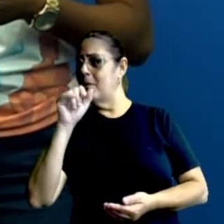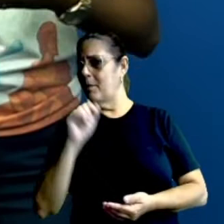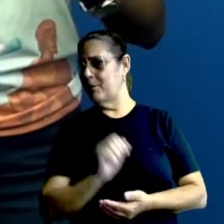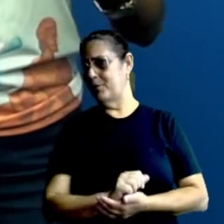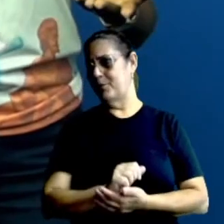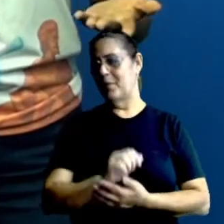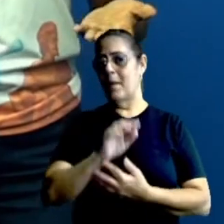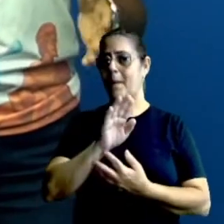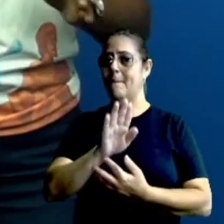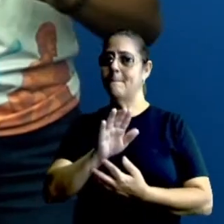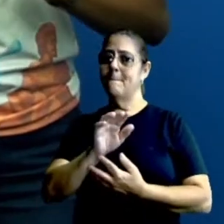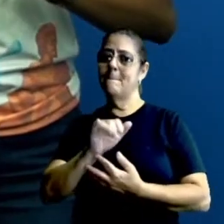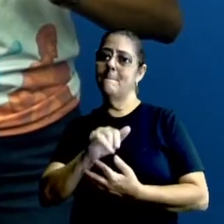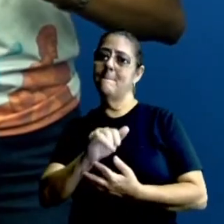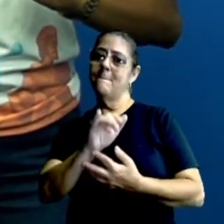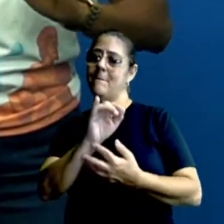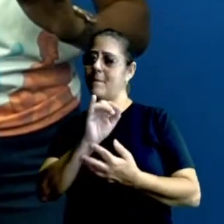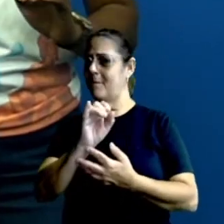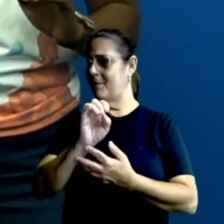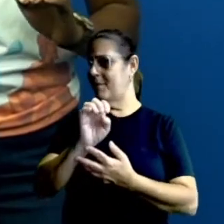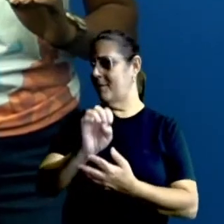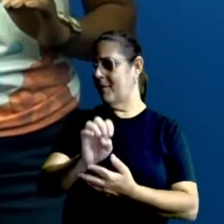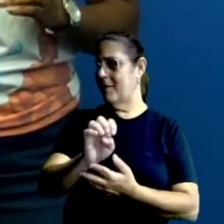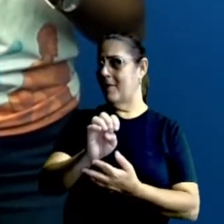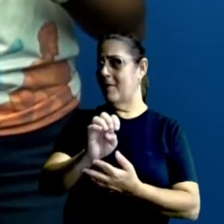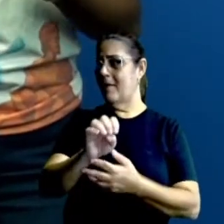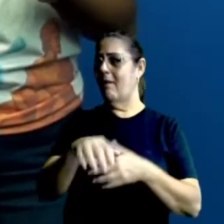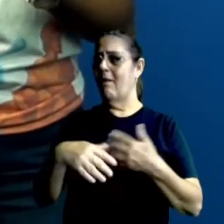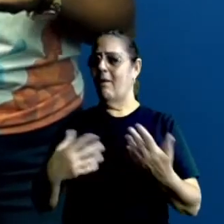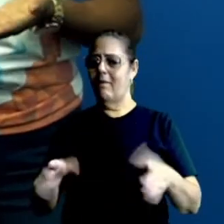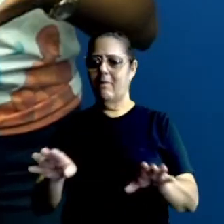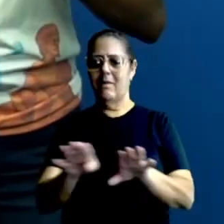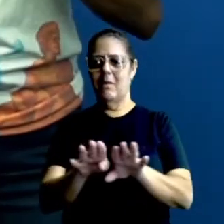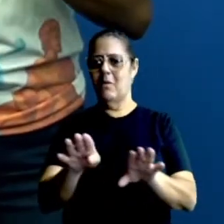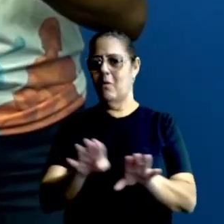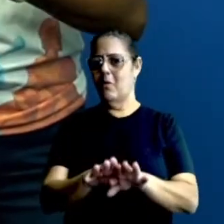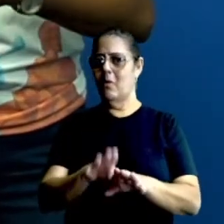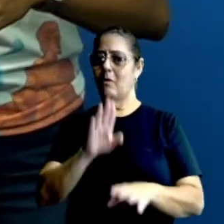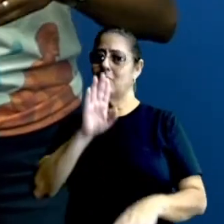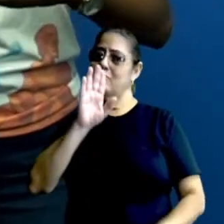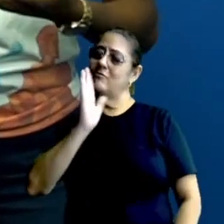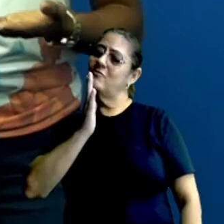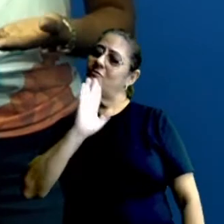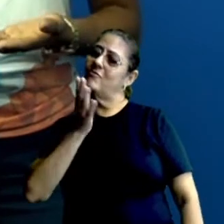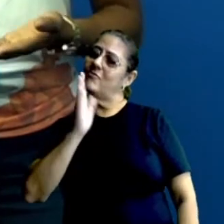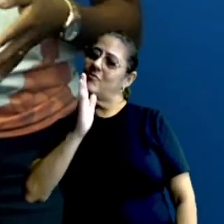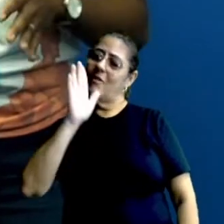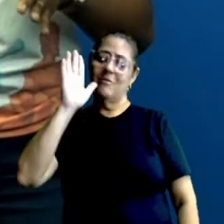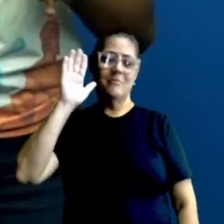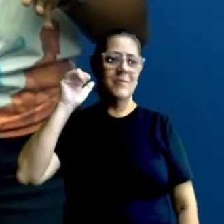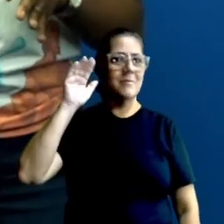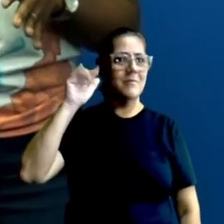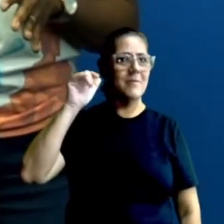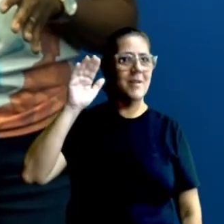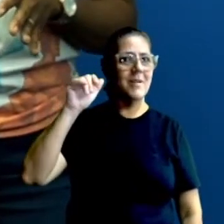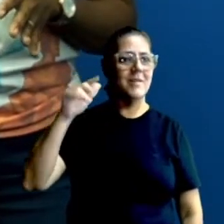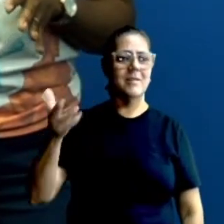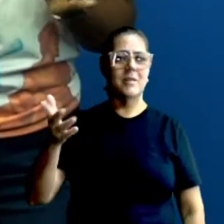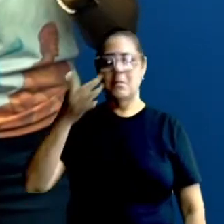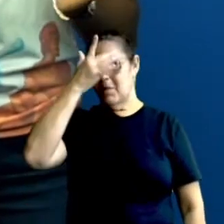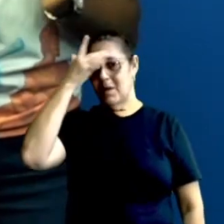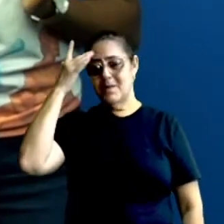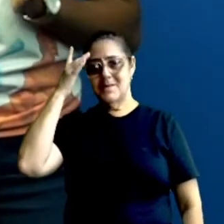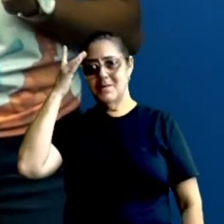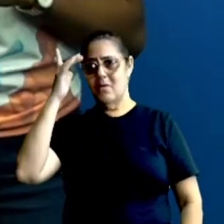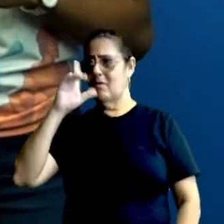good bye bye bye será sempre a mesma coisa ele quer dizer o que tchau adeus então quando se